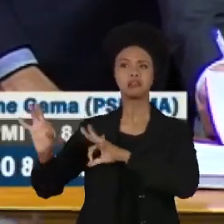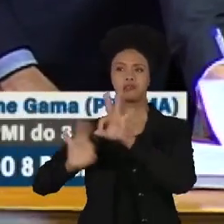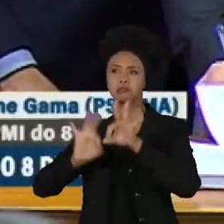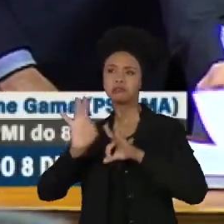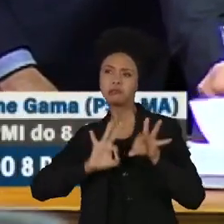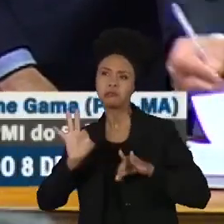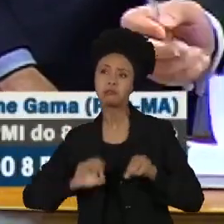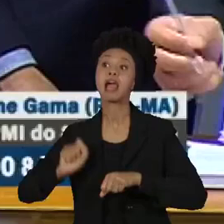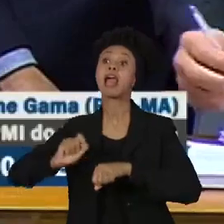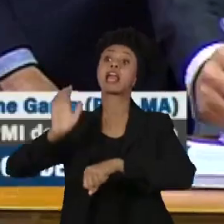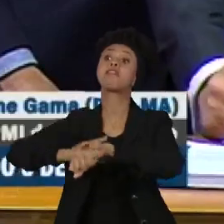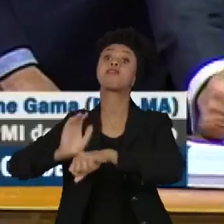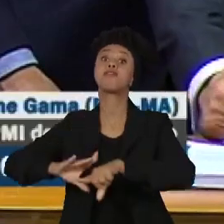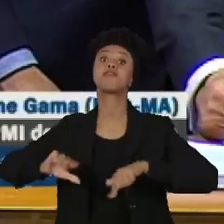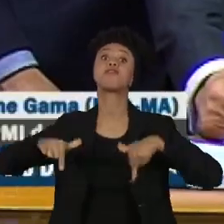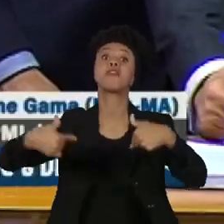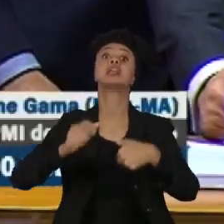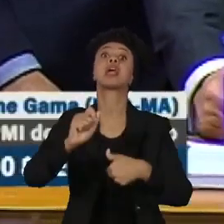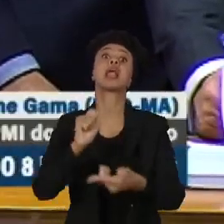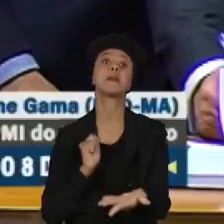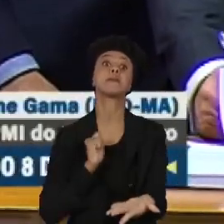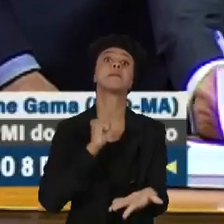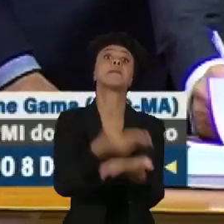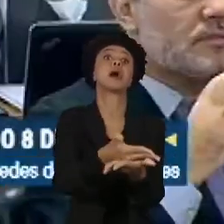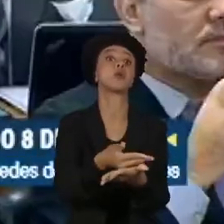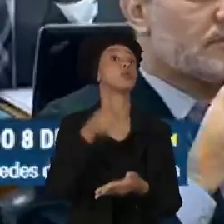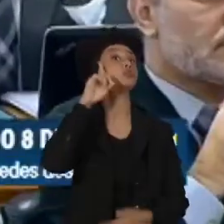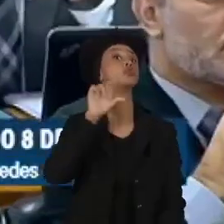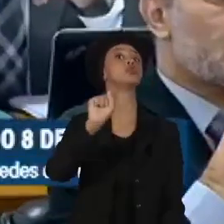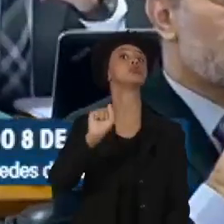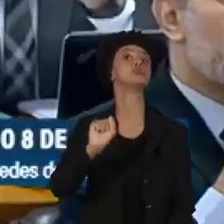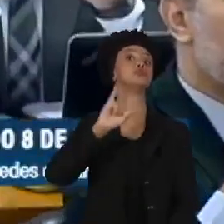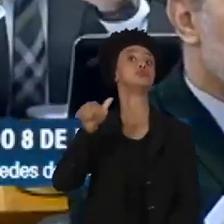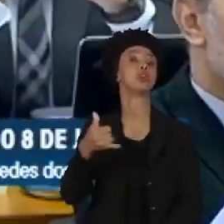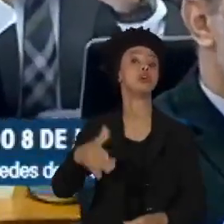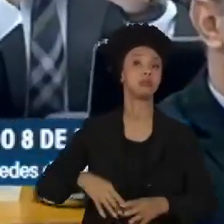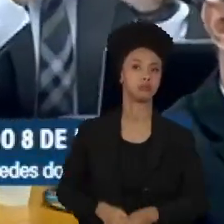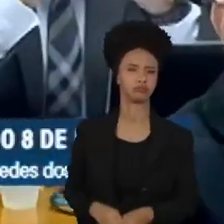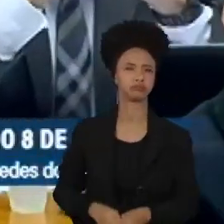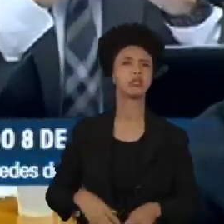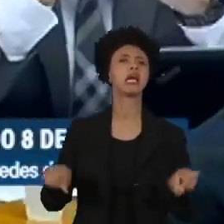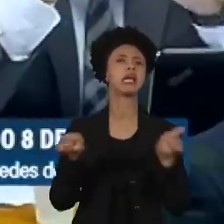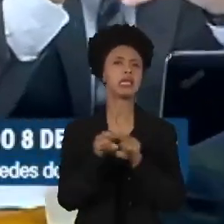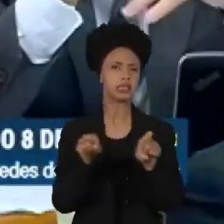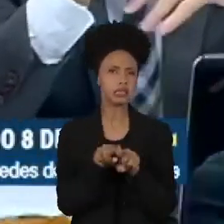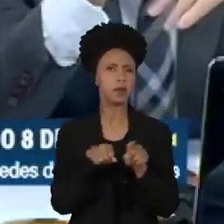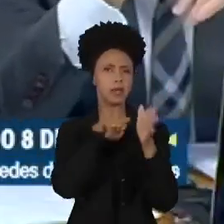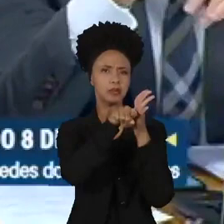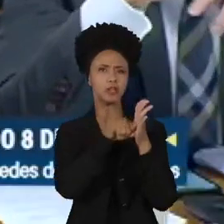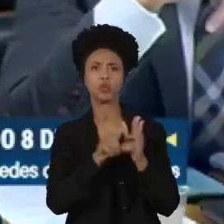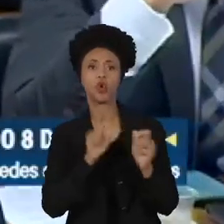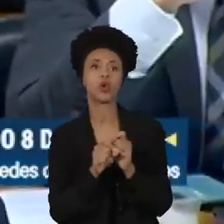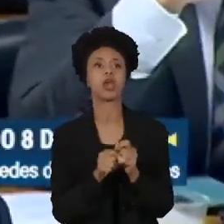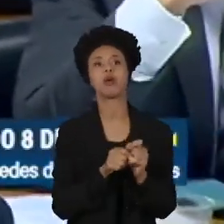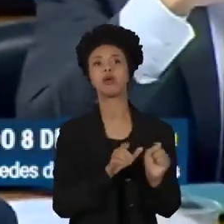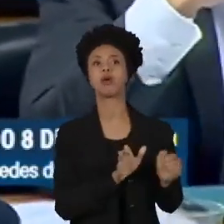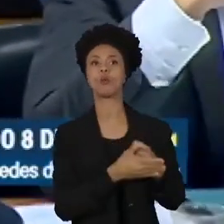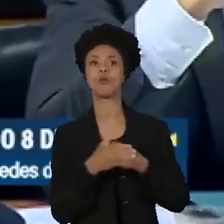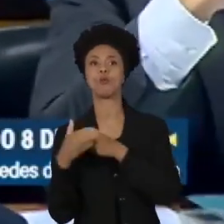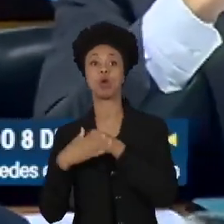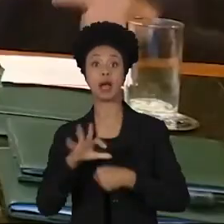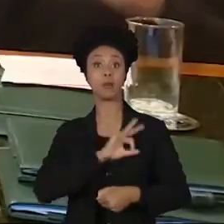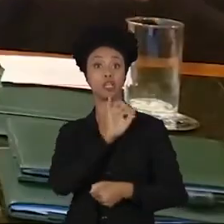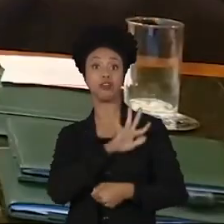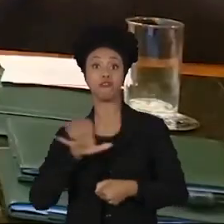quem arquitetou e quem financiou o 8 de janeiro. Entre os requerimentos estão o acesso às quebras de sigilo feitos pela